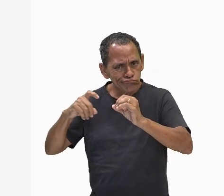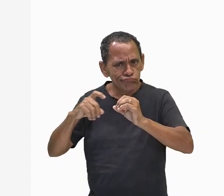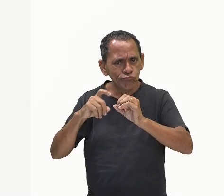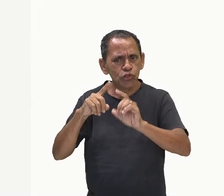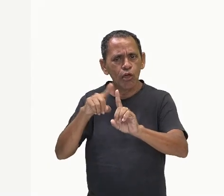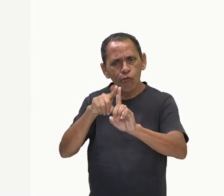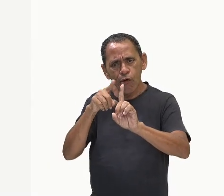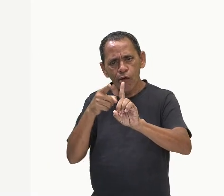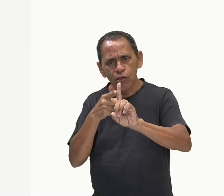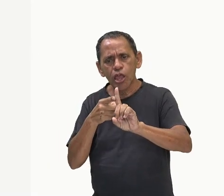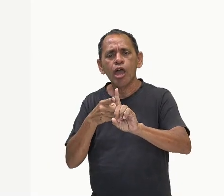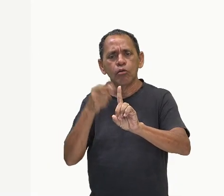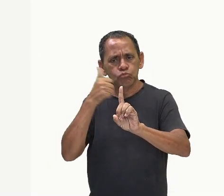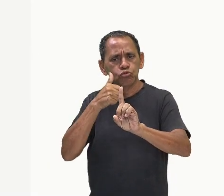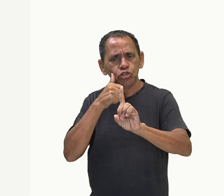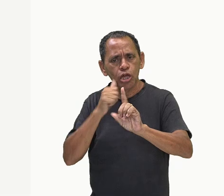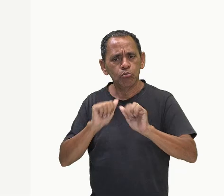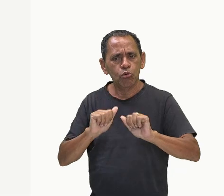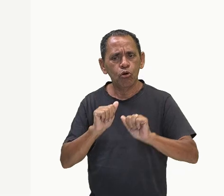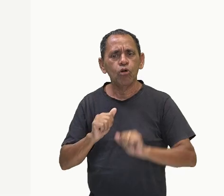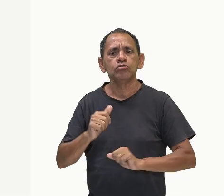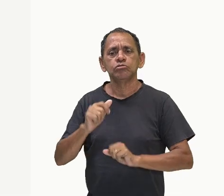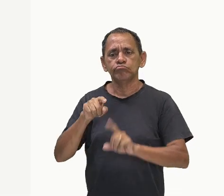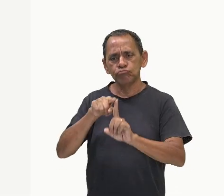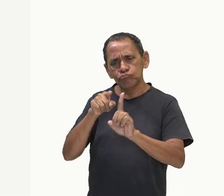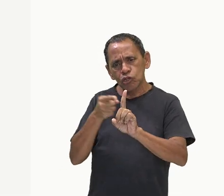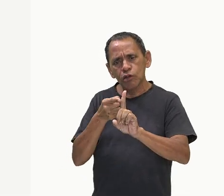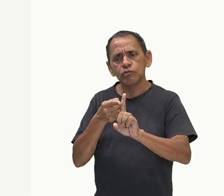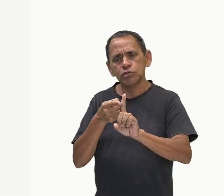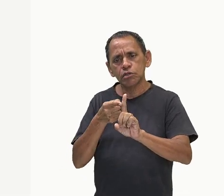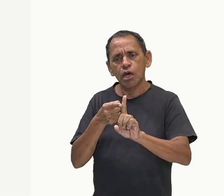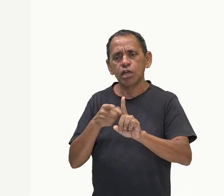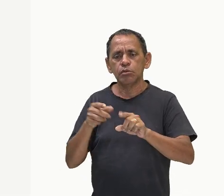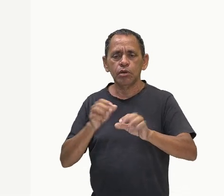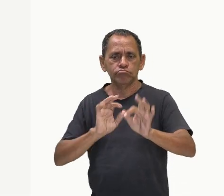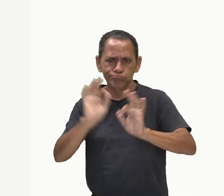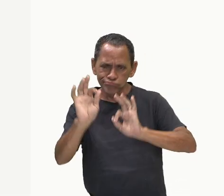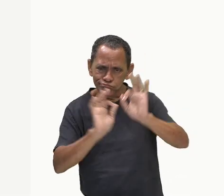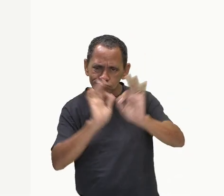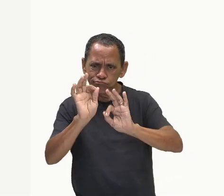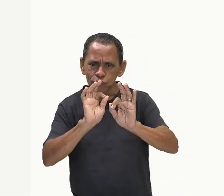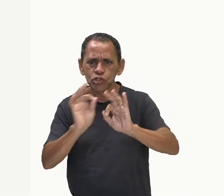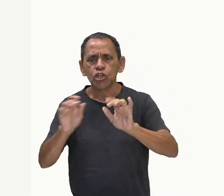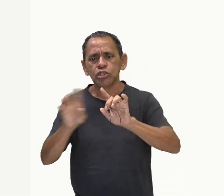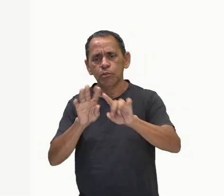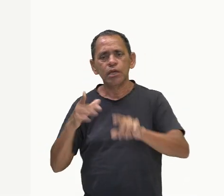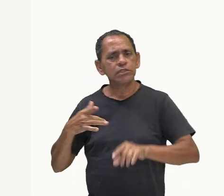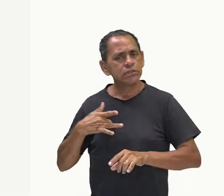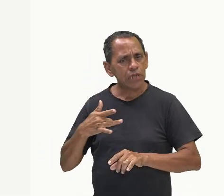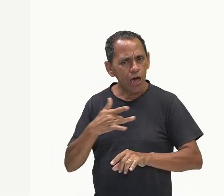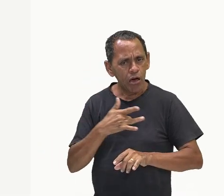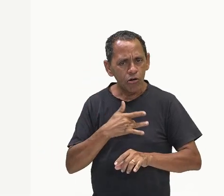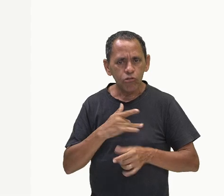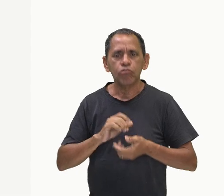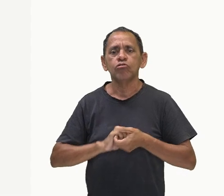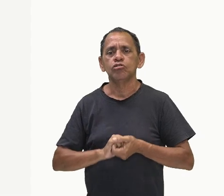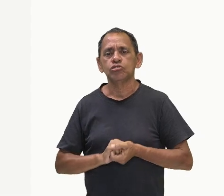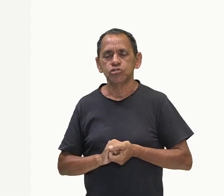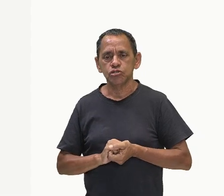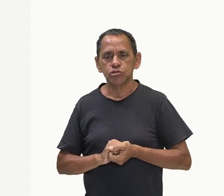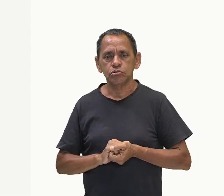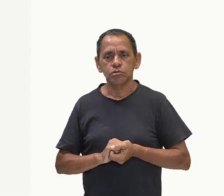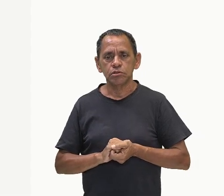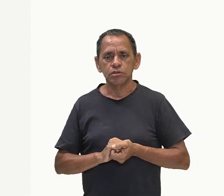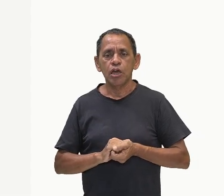decisões conscientes sobre a gravidez, o planejamento e a saúde reprodutiva. E é nesse